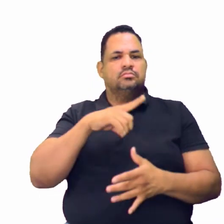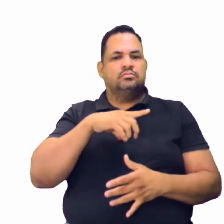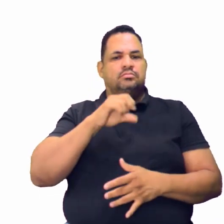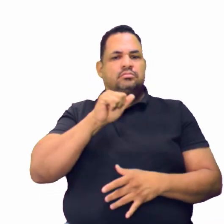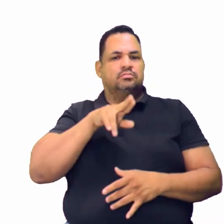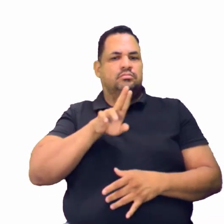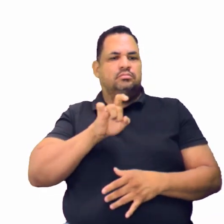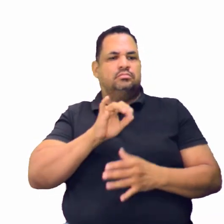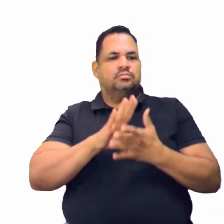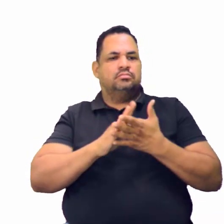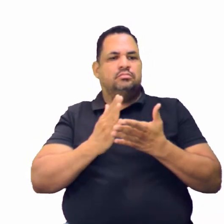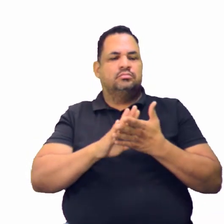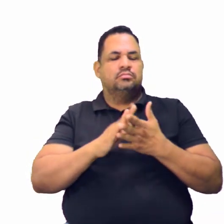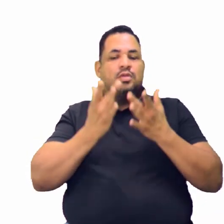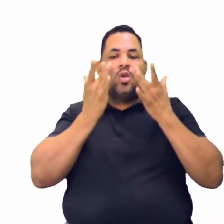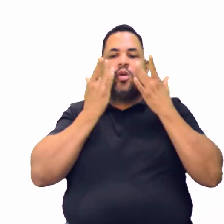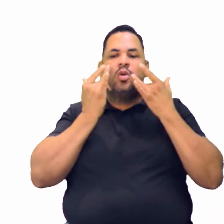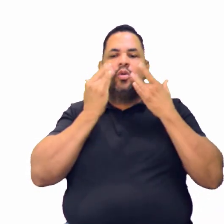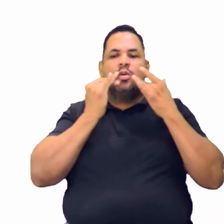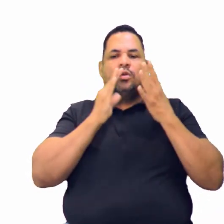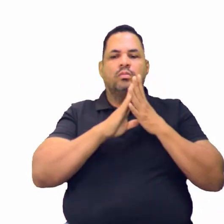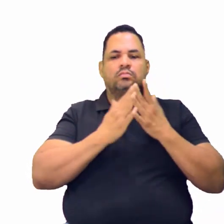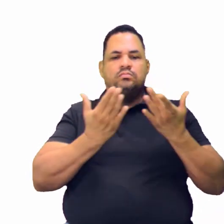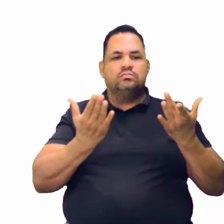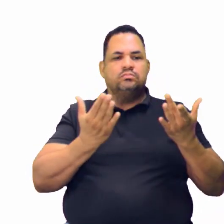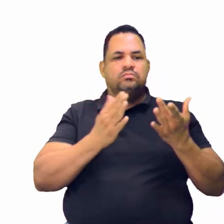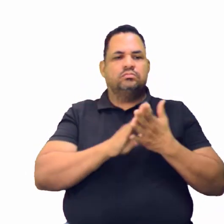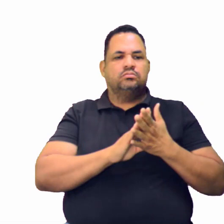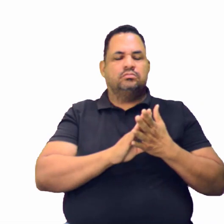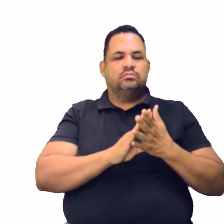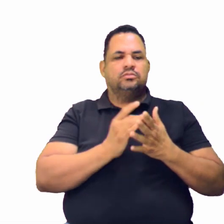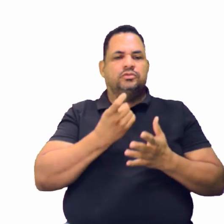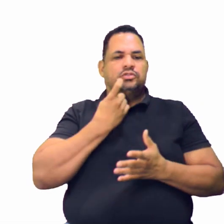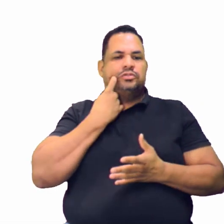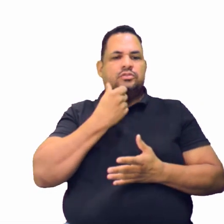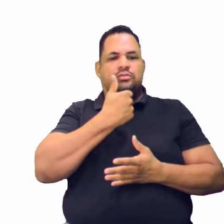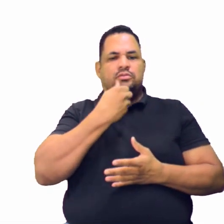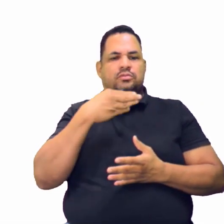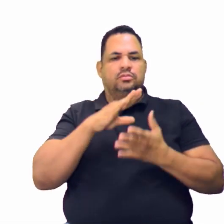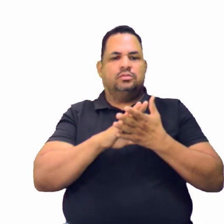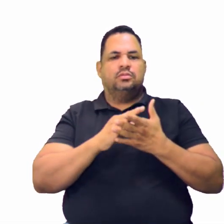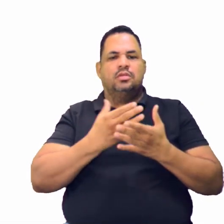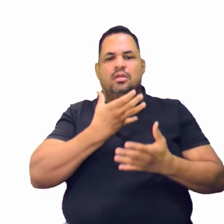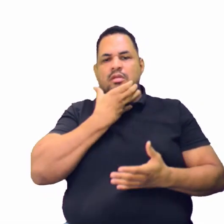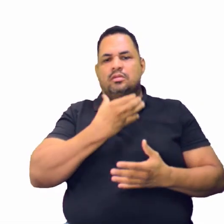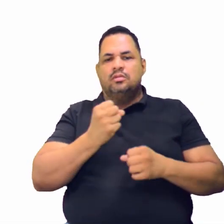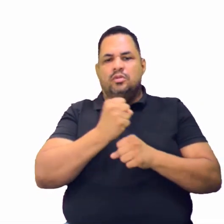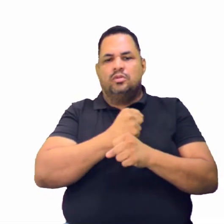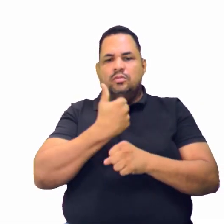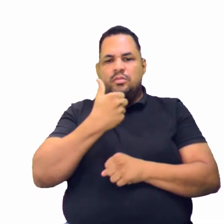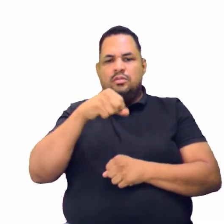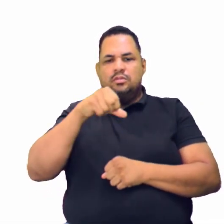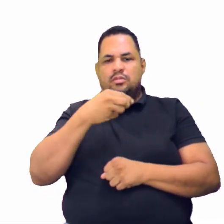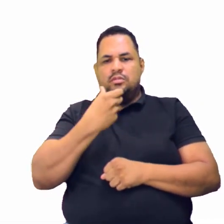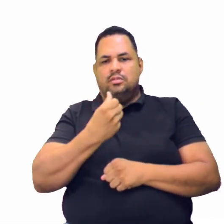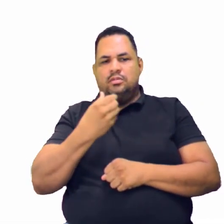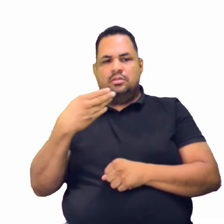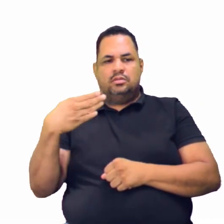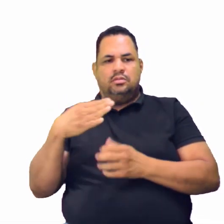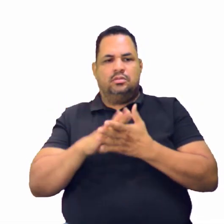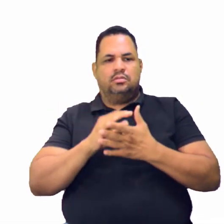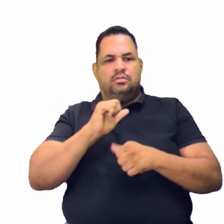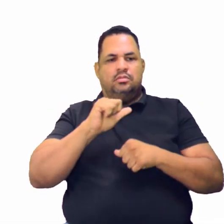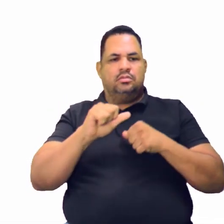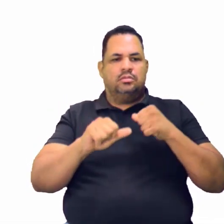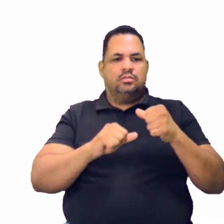que Antares foi ao teatro na sexta-feira 13 de dezembro do ano de 1963. Tornou